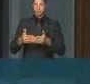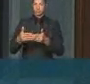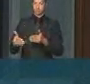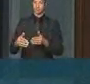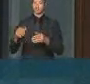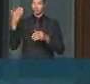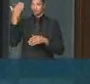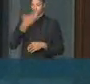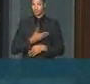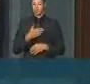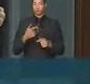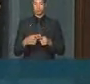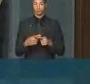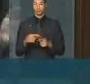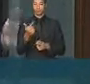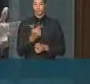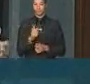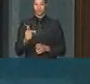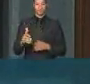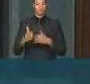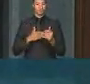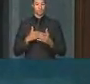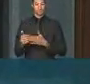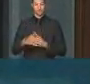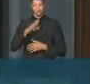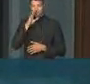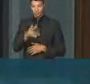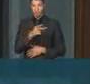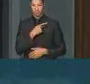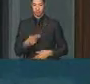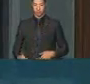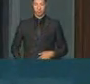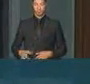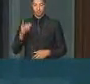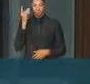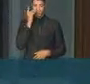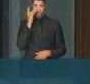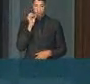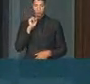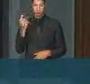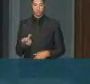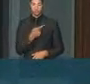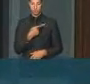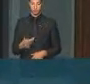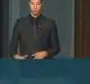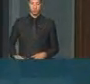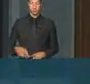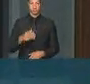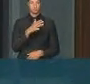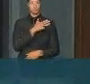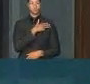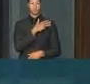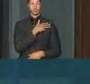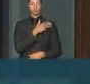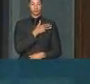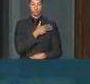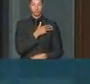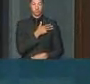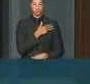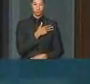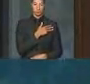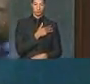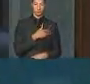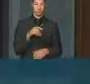comprovada porque não há qualquer acusação a presidenta Dilma Rousseff e ao ex-presidente Luiz Inácio Lula da Silva